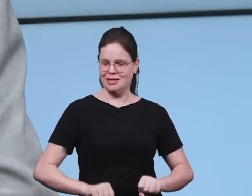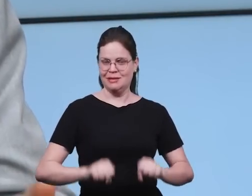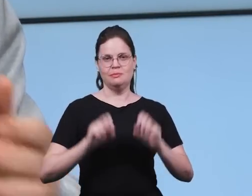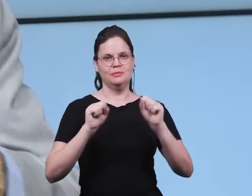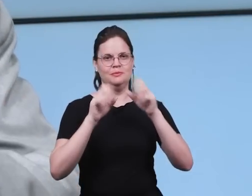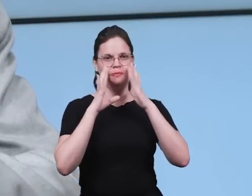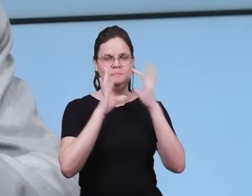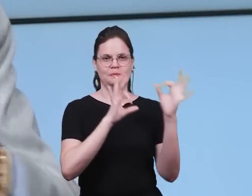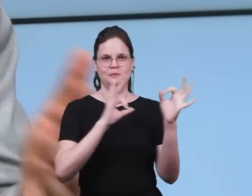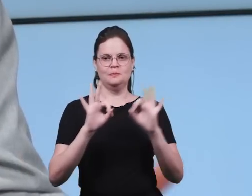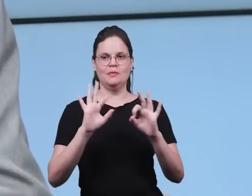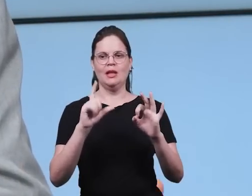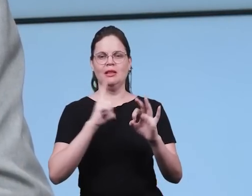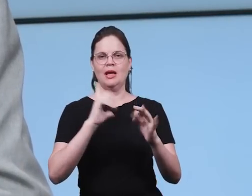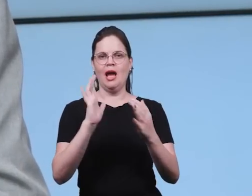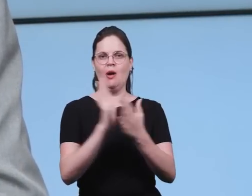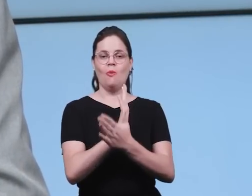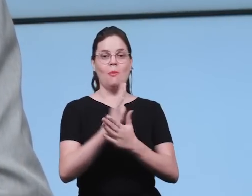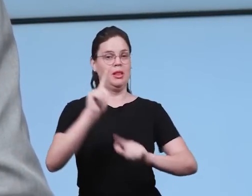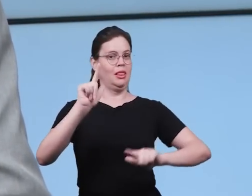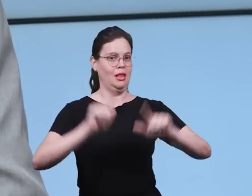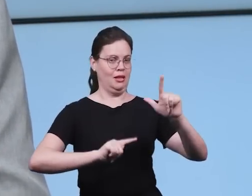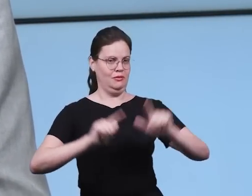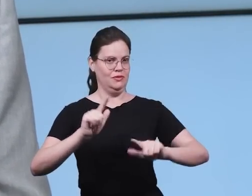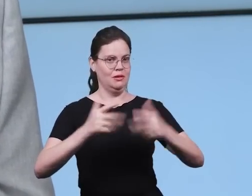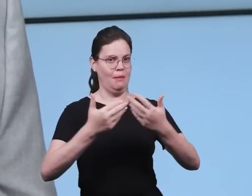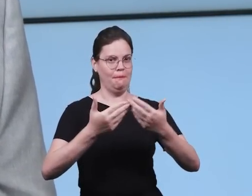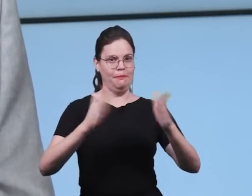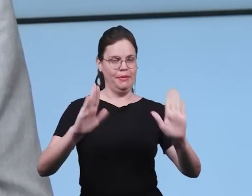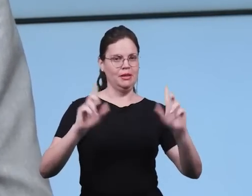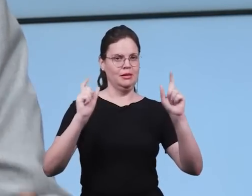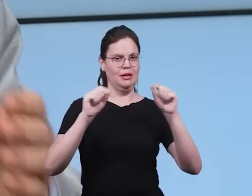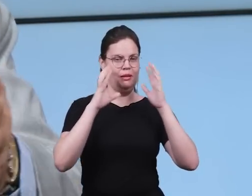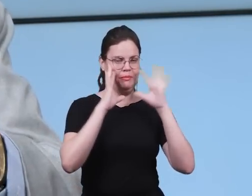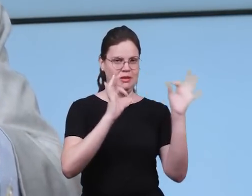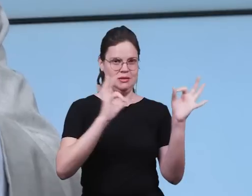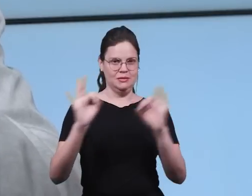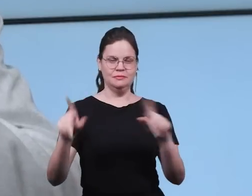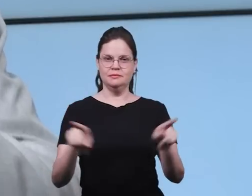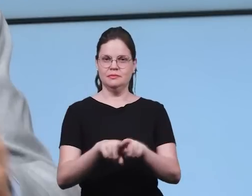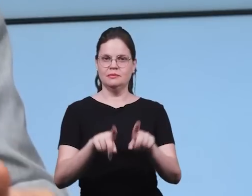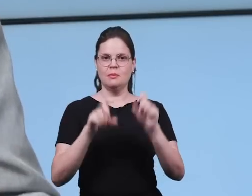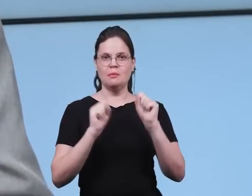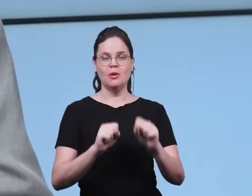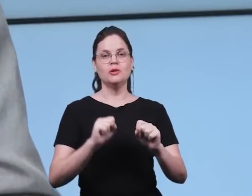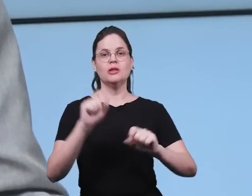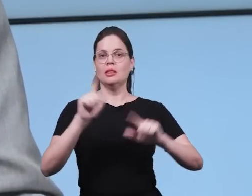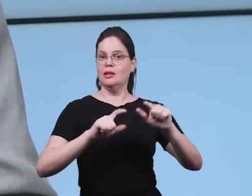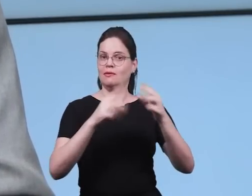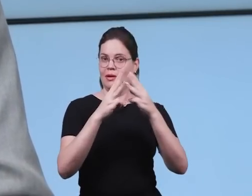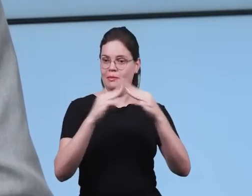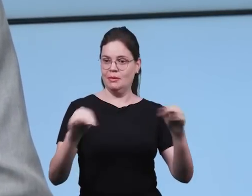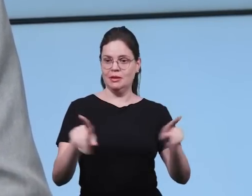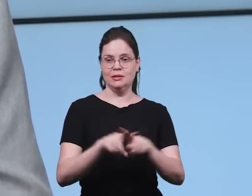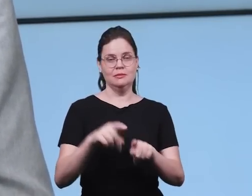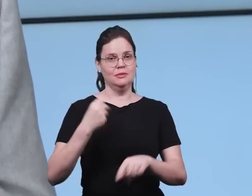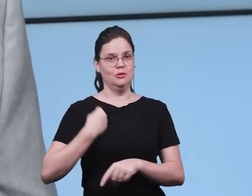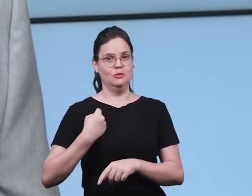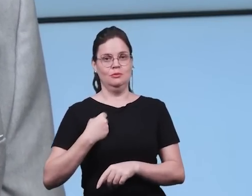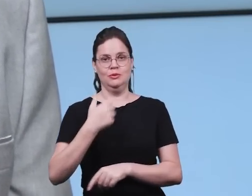pode estar nos assistindo por algumas emissoras de TV que transmitem esse programa. Também pode estar nos assistindo pela TV Manaim, no